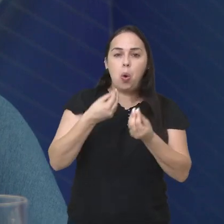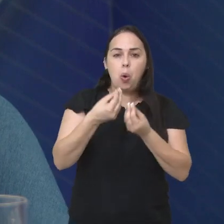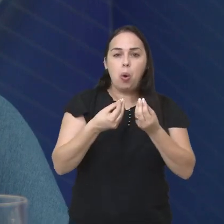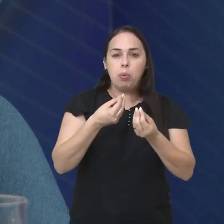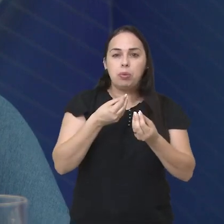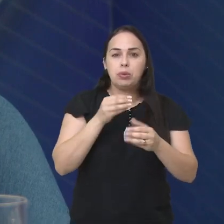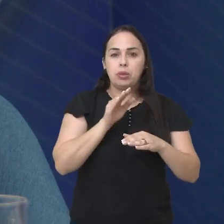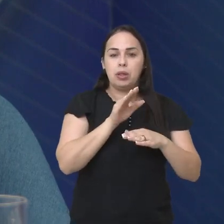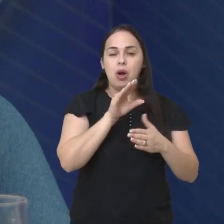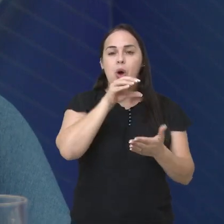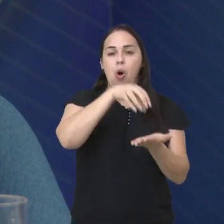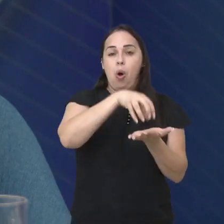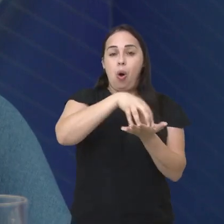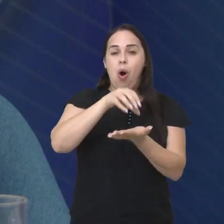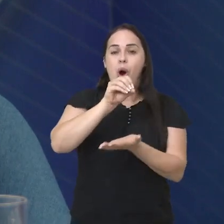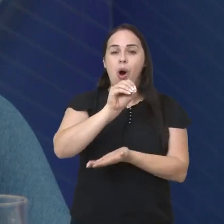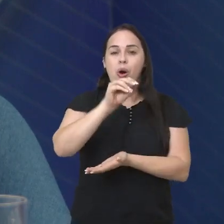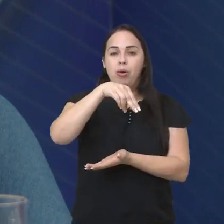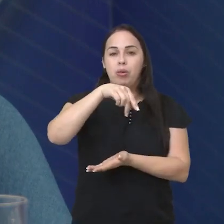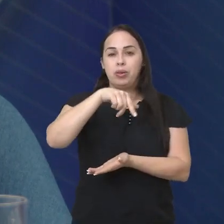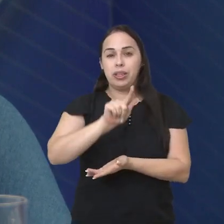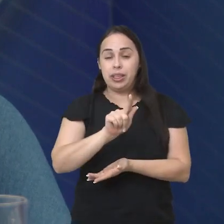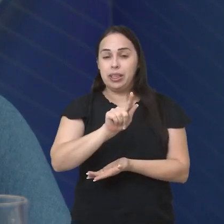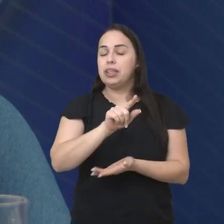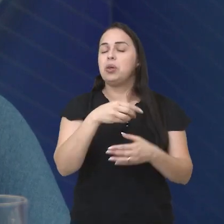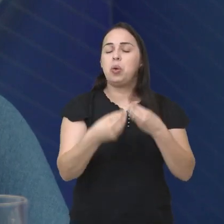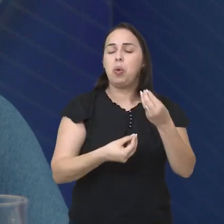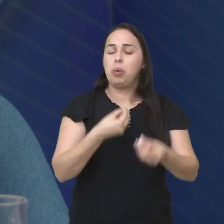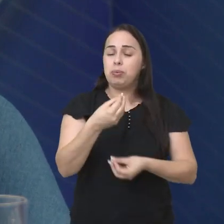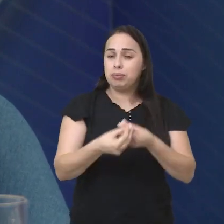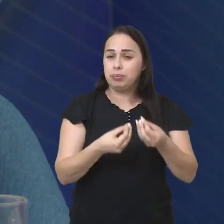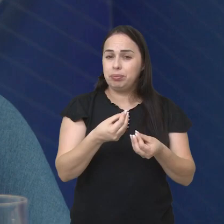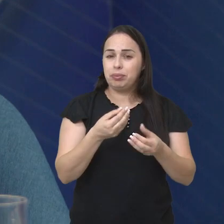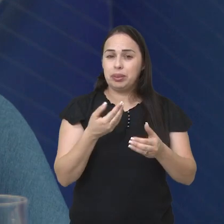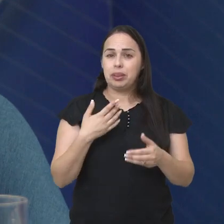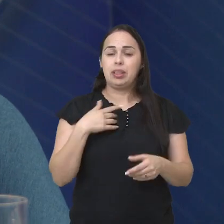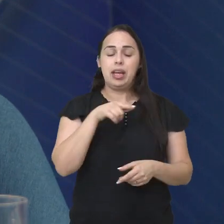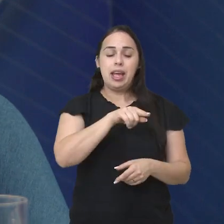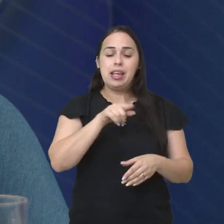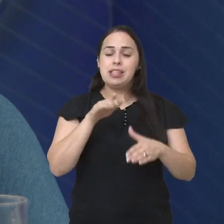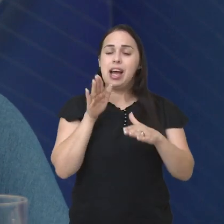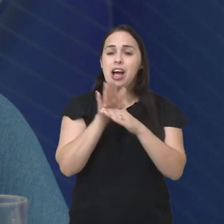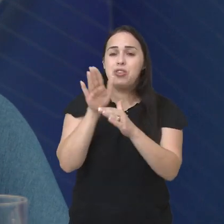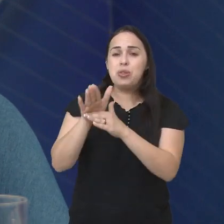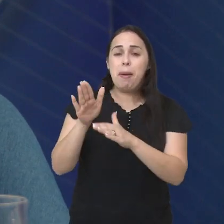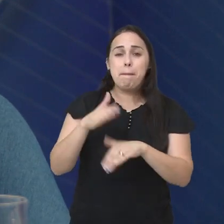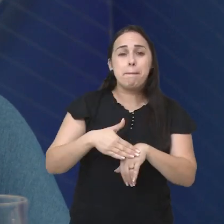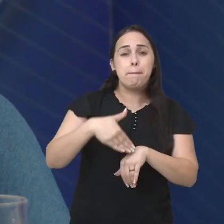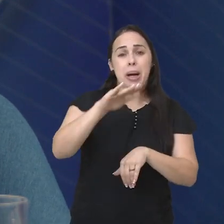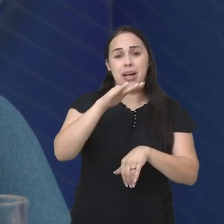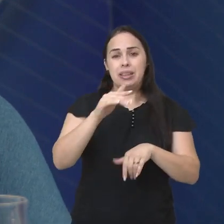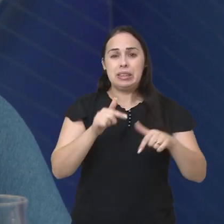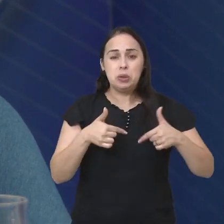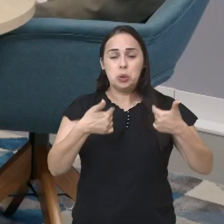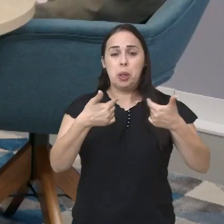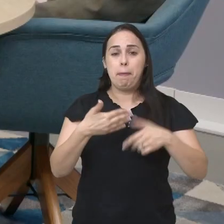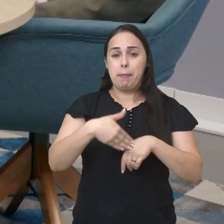dos brasileiros, né? Para que eles realmente ajudem, mas tenham uma mobilização maior?